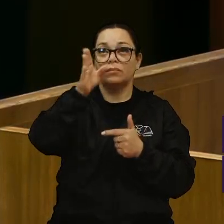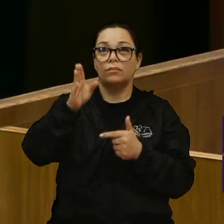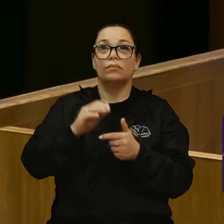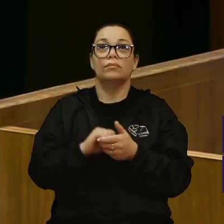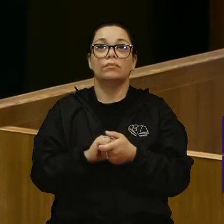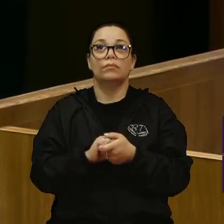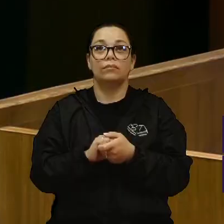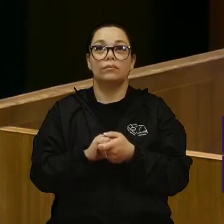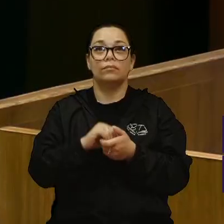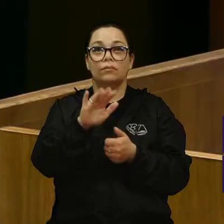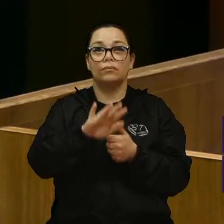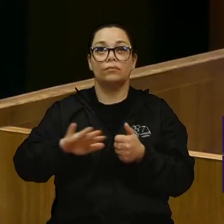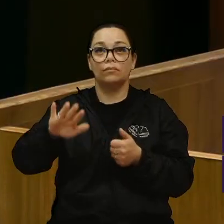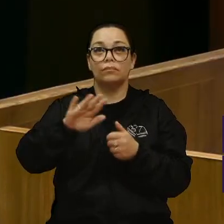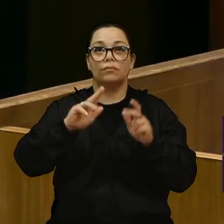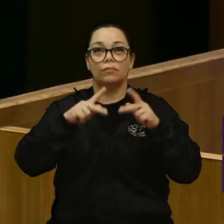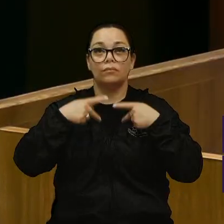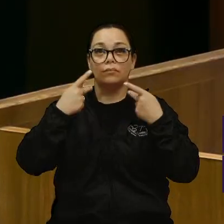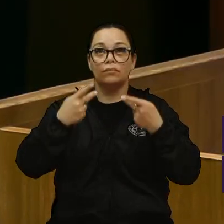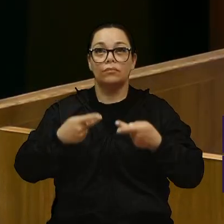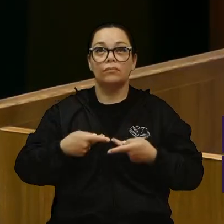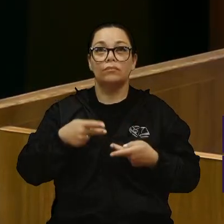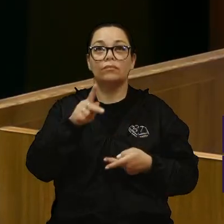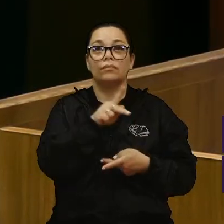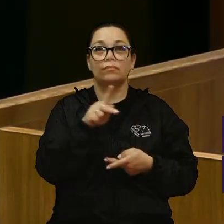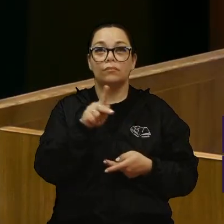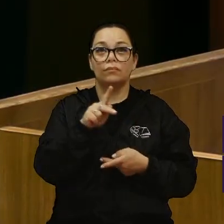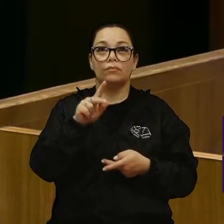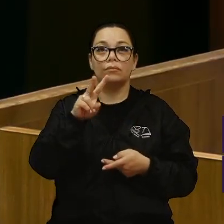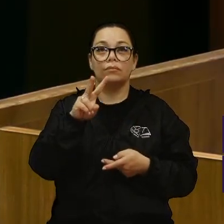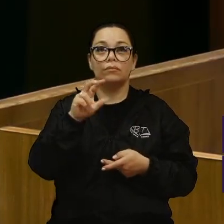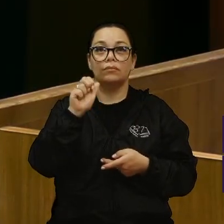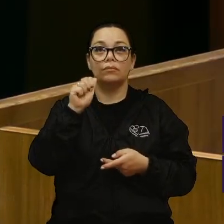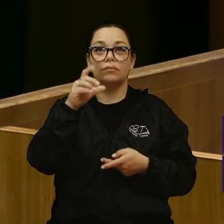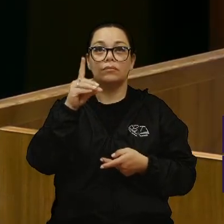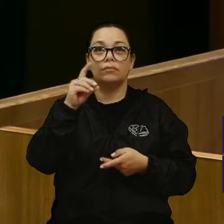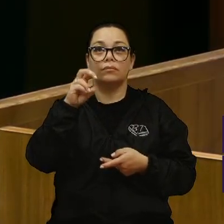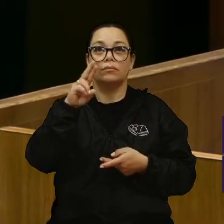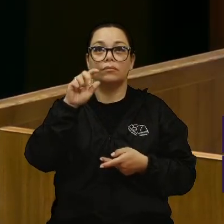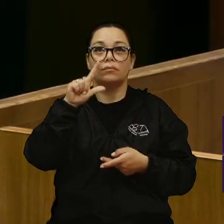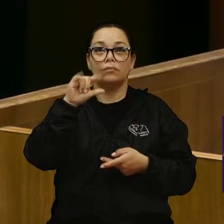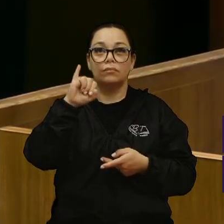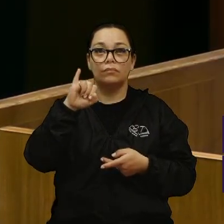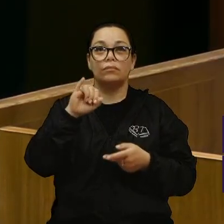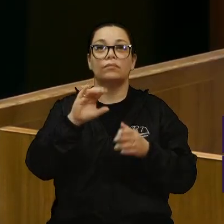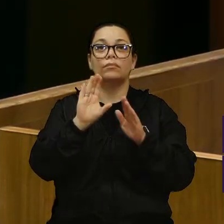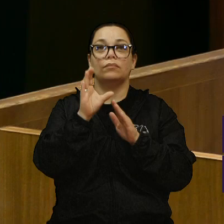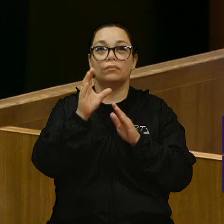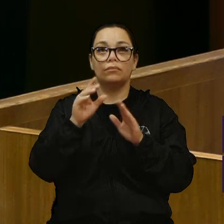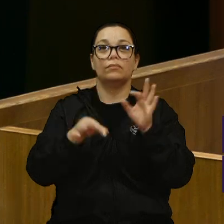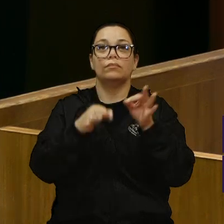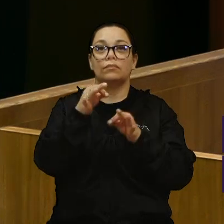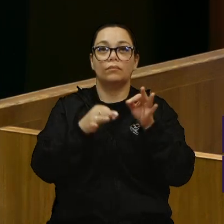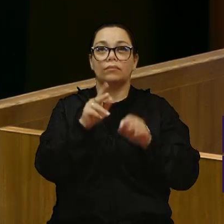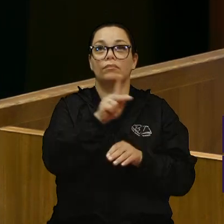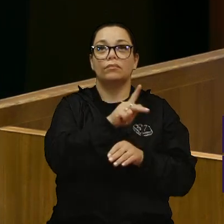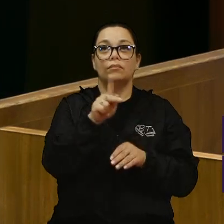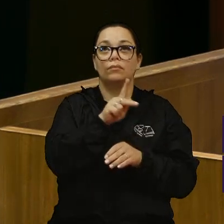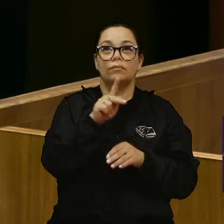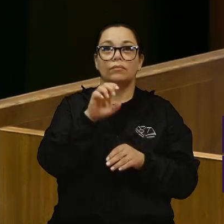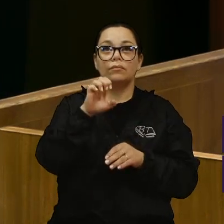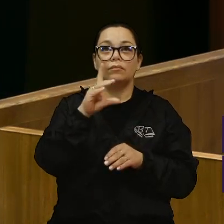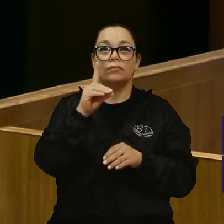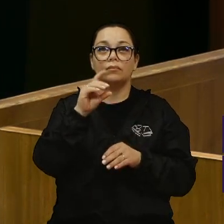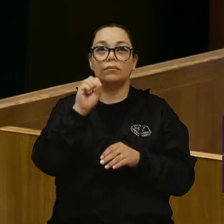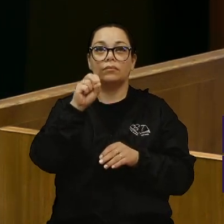é a área de Humanidades, professor Vanderlei Carbonara, e a área de Ciências Jurídicas, professor Edson